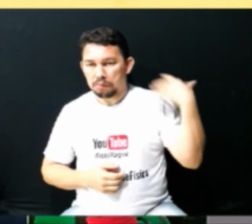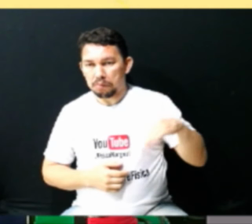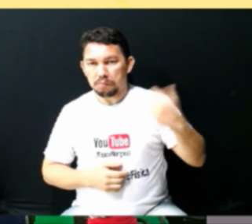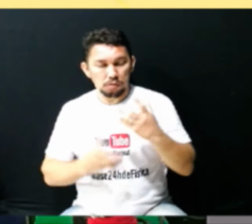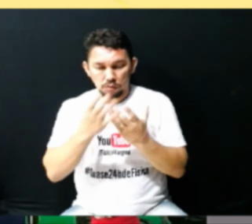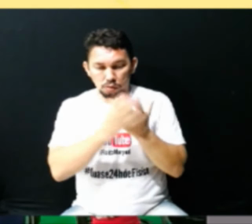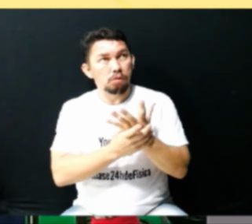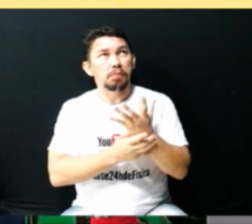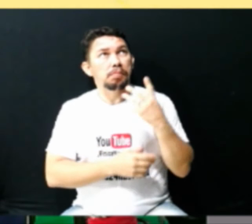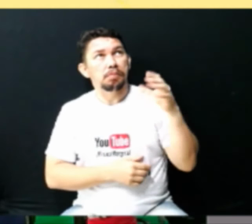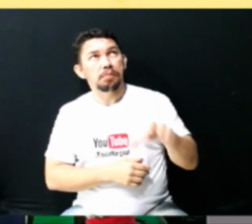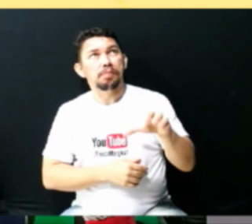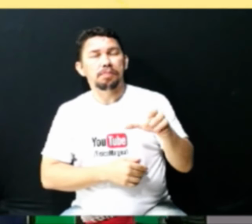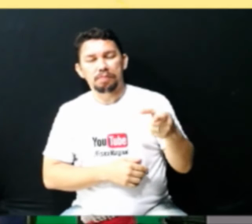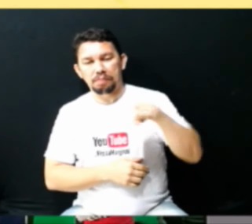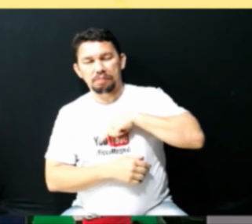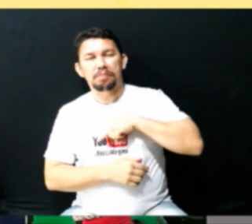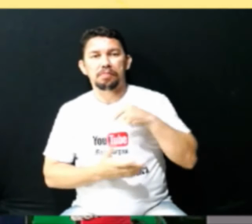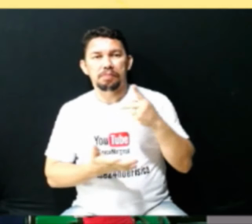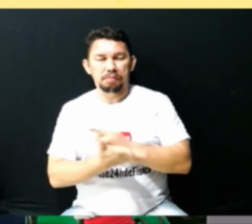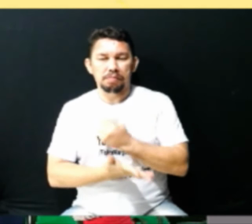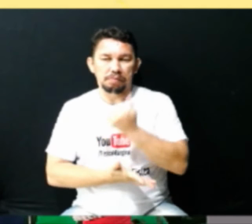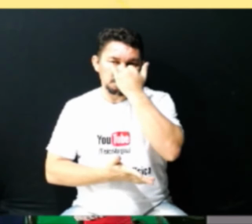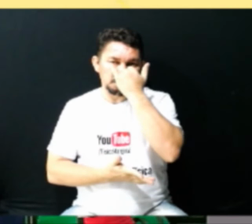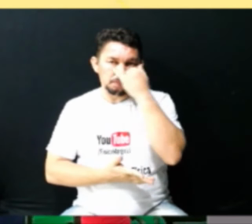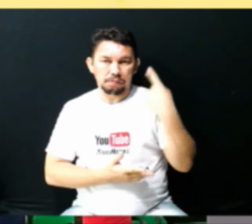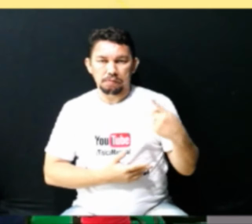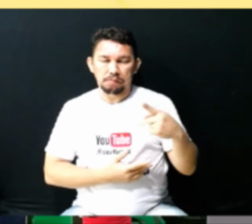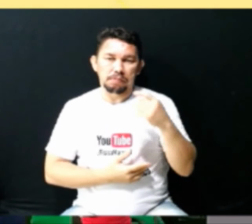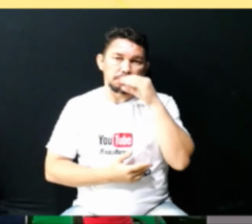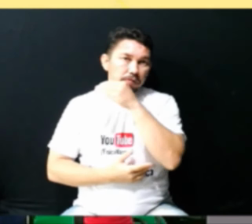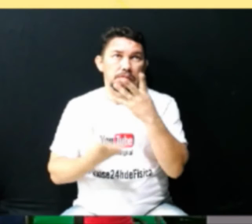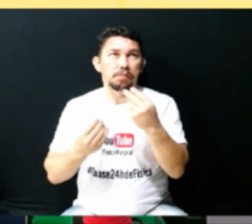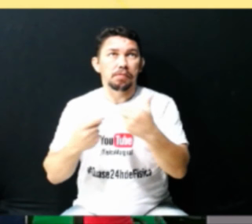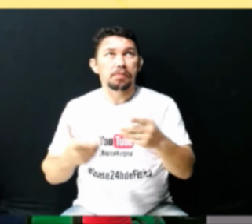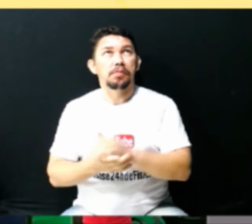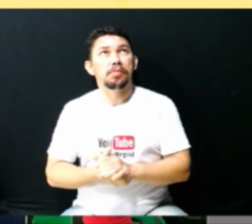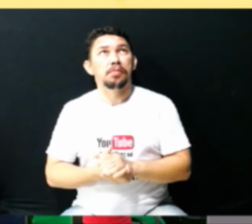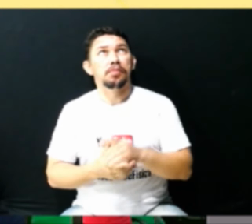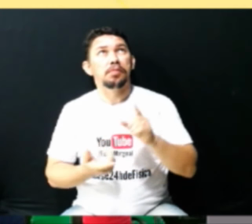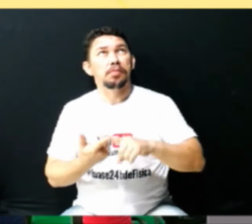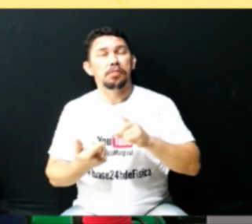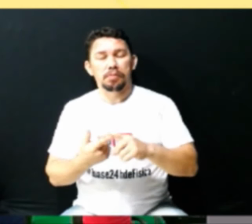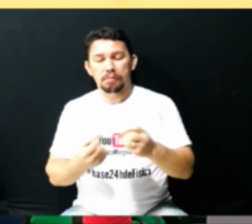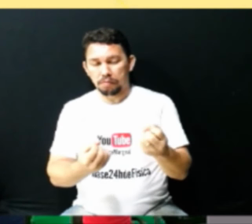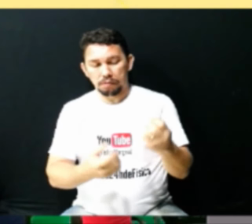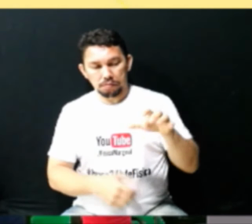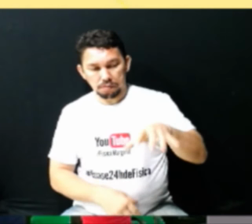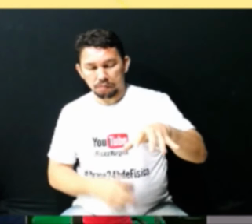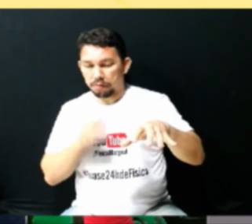você tocar numa lâmpada incandescente, porque ela aquece bastante. Ela acaba emitindo luz por causa do